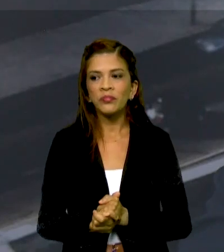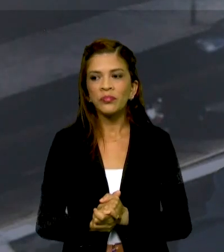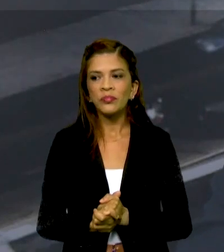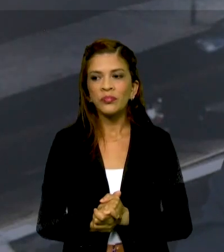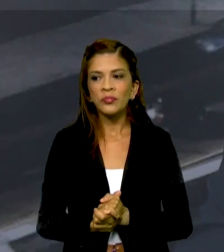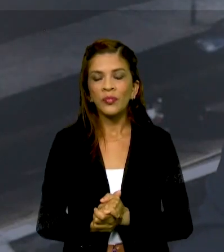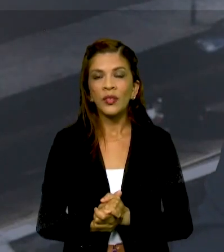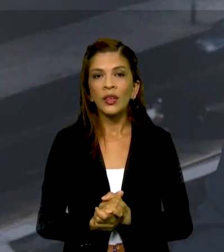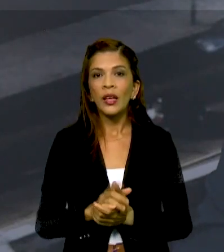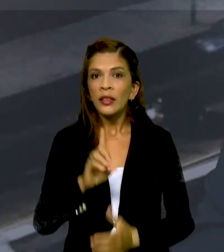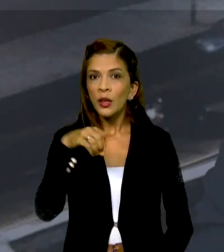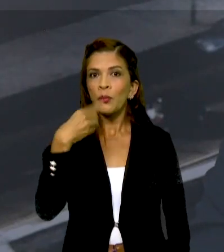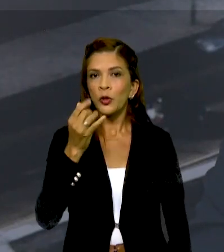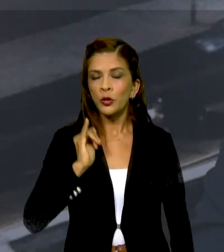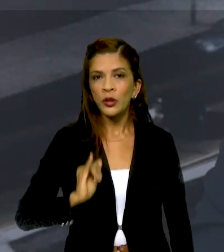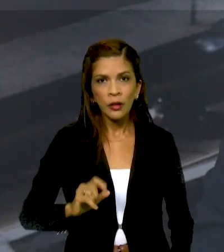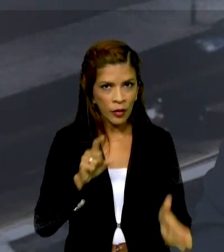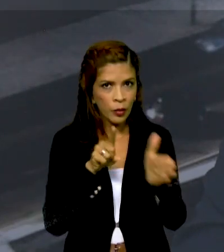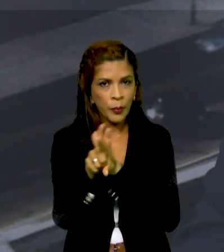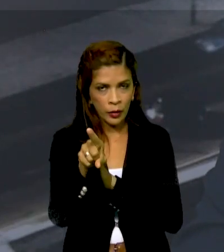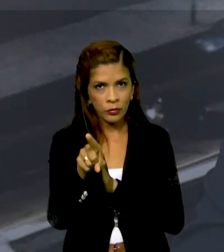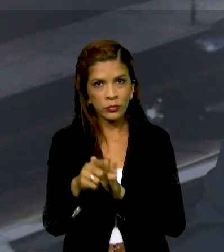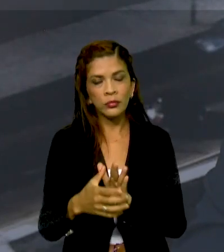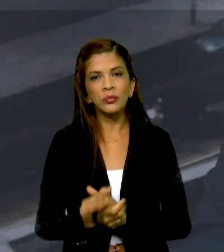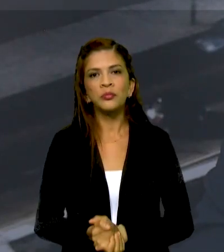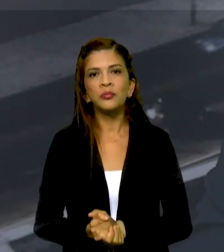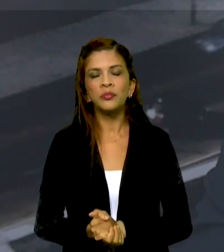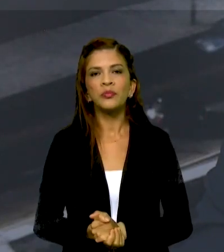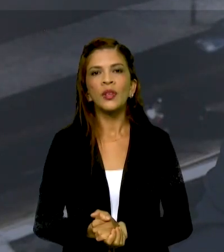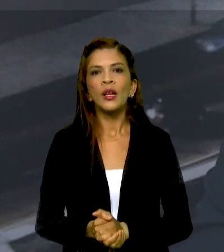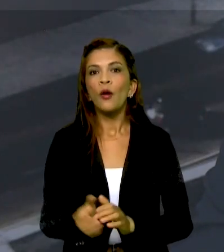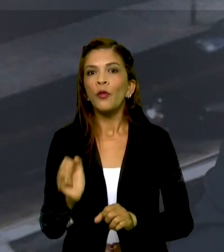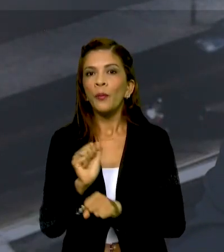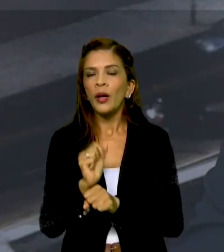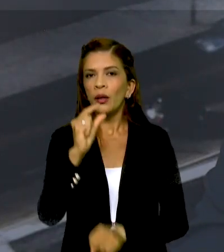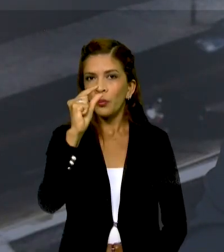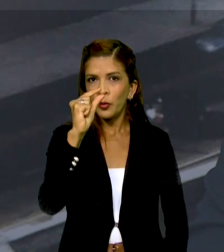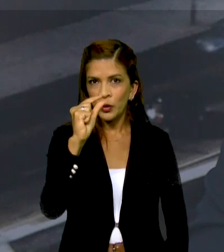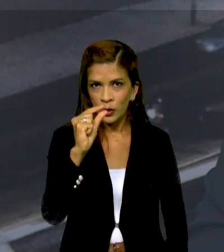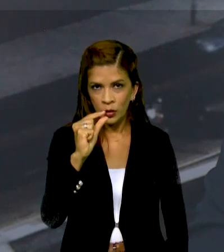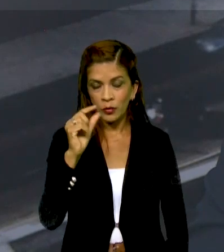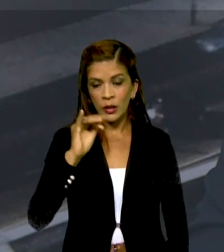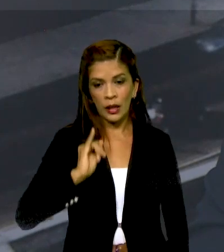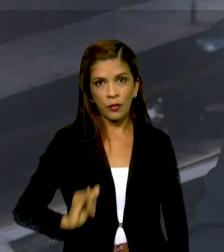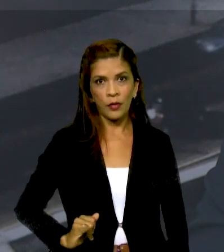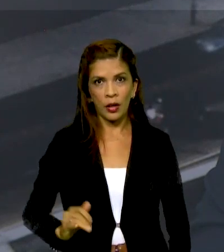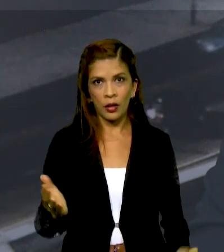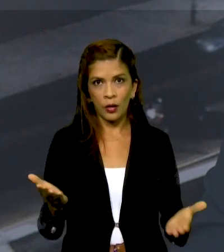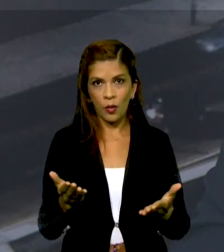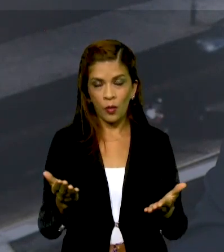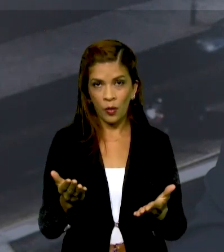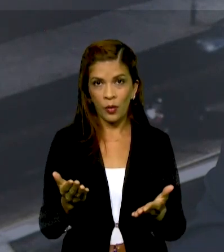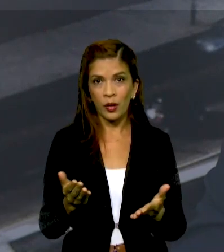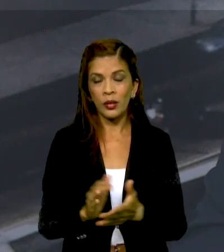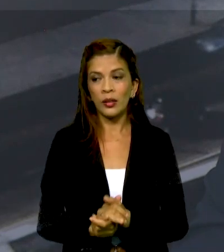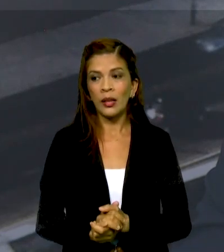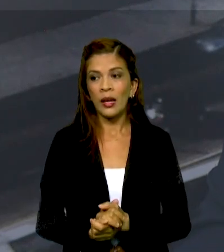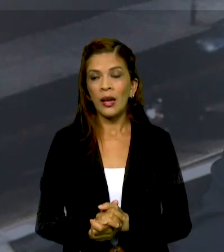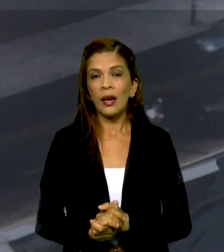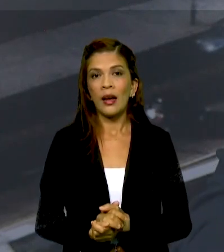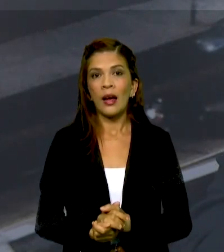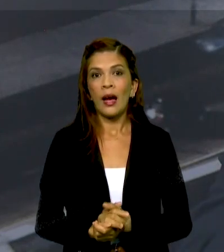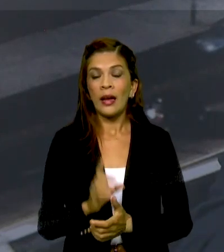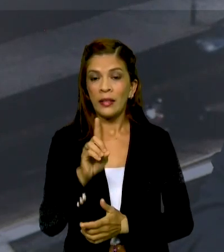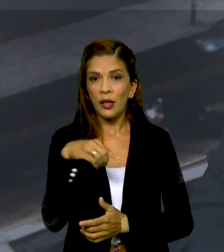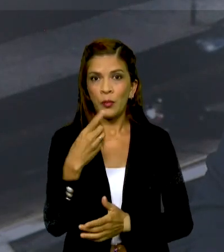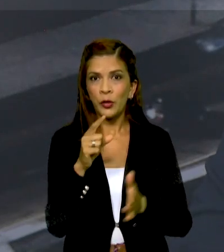do intervalo. A gente vai para mais uma parada aqui no nosso programa e já eu faço a pergunta de